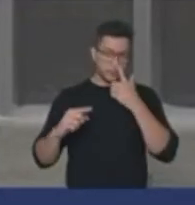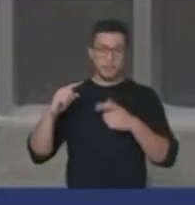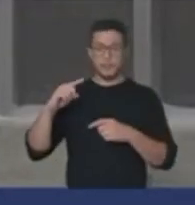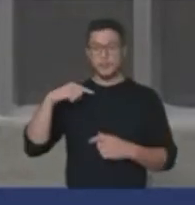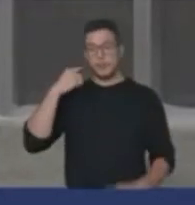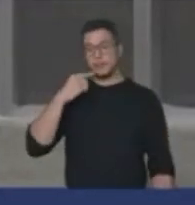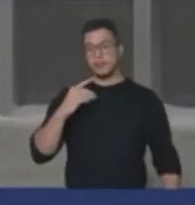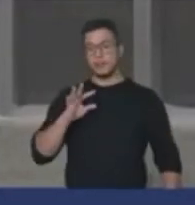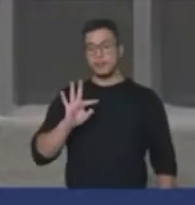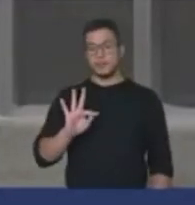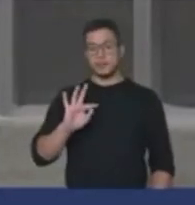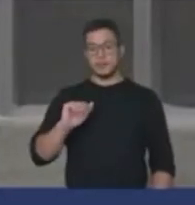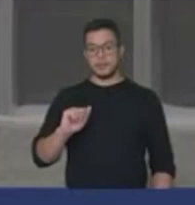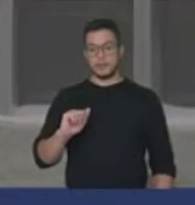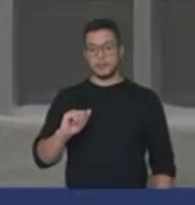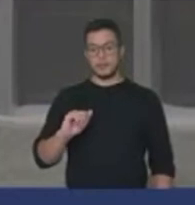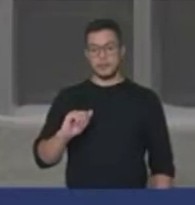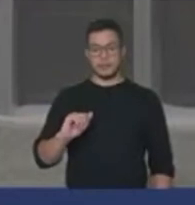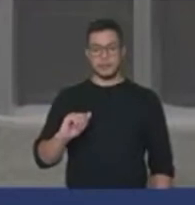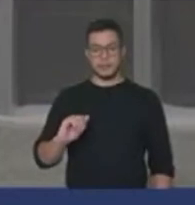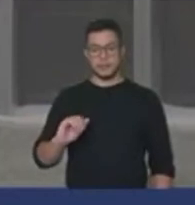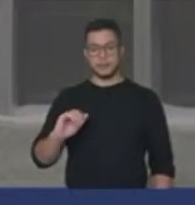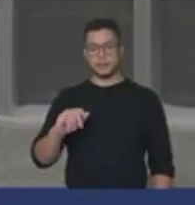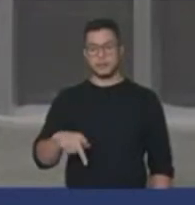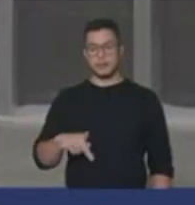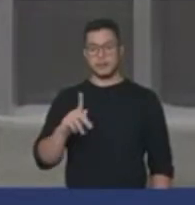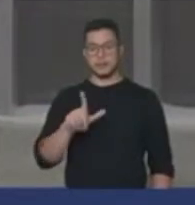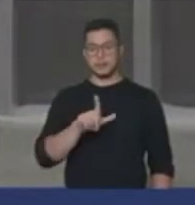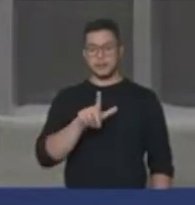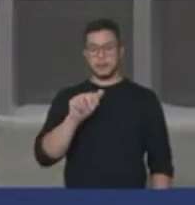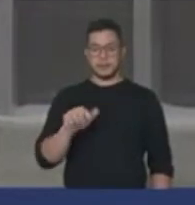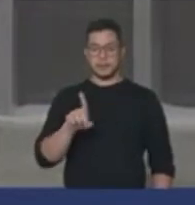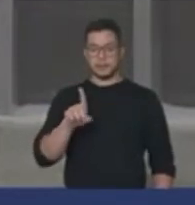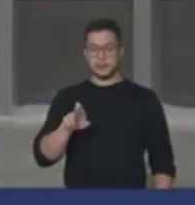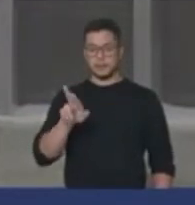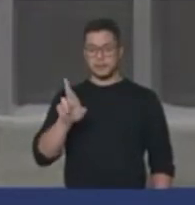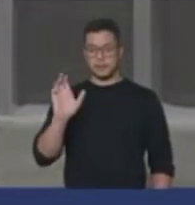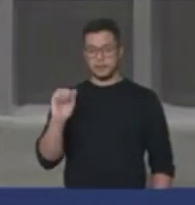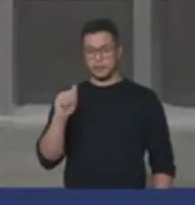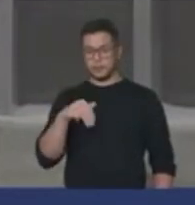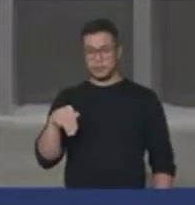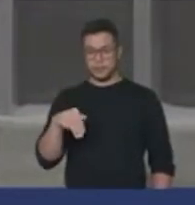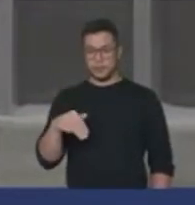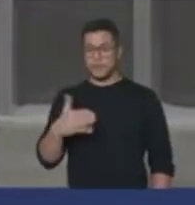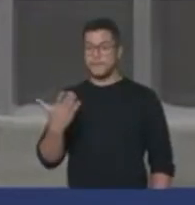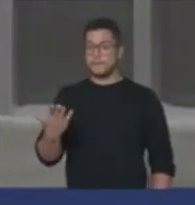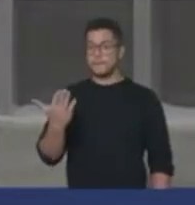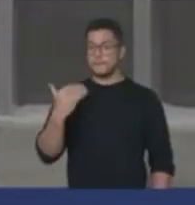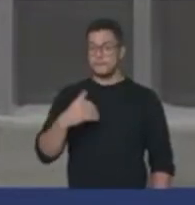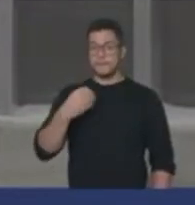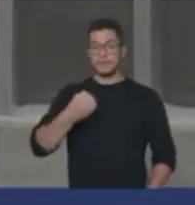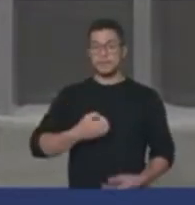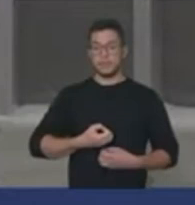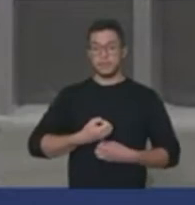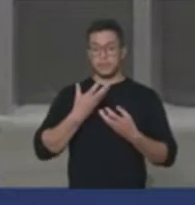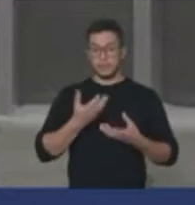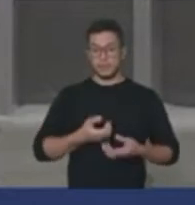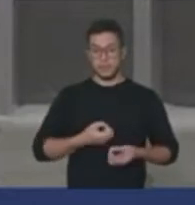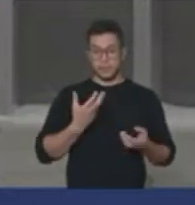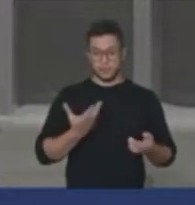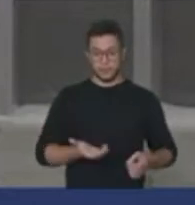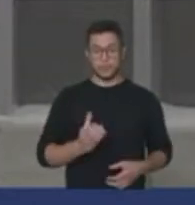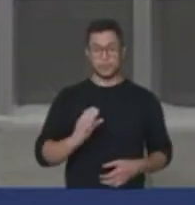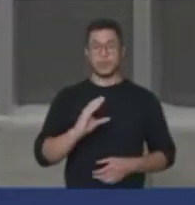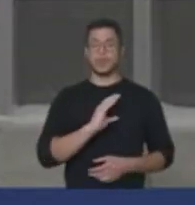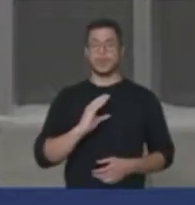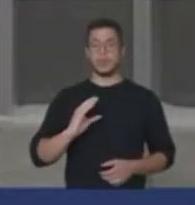Duran, ex-advogado da Odebrecht, venha fazer um depoimento aqui na Câmara, na Comissão de Administração e